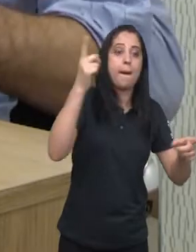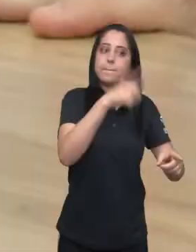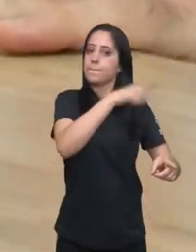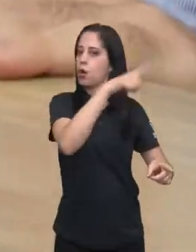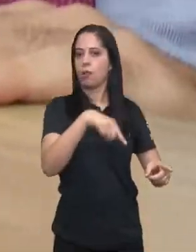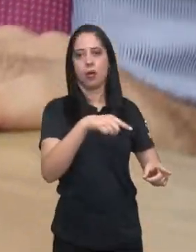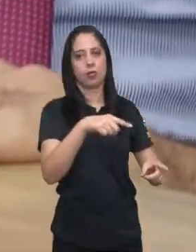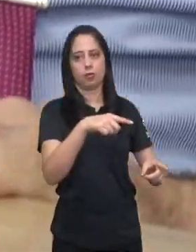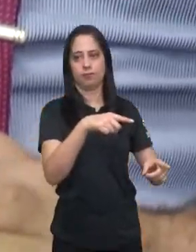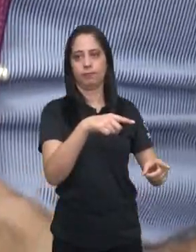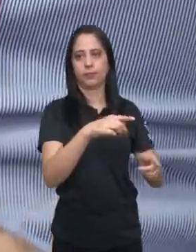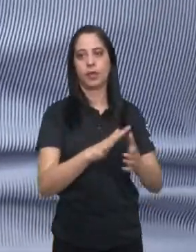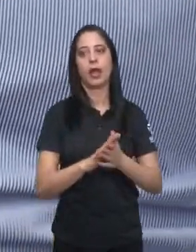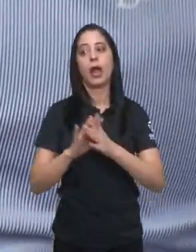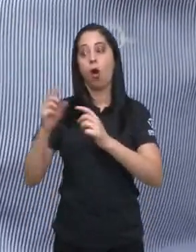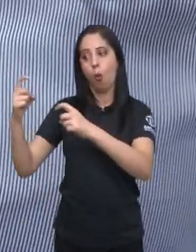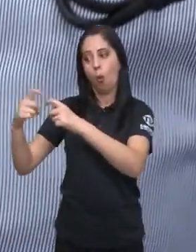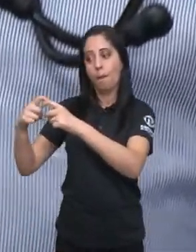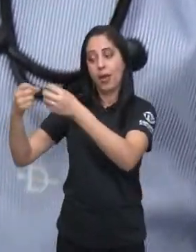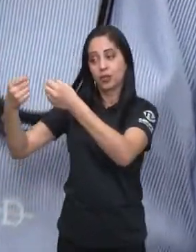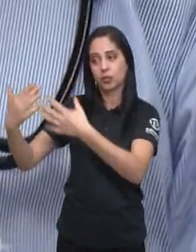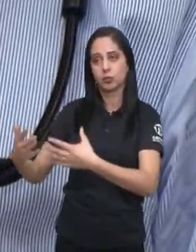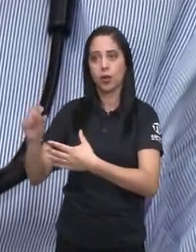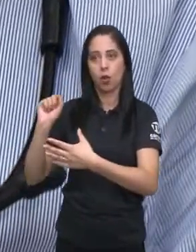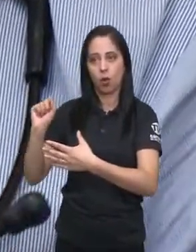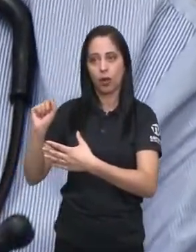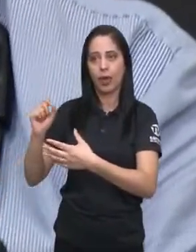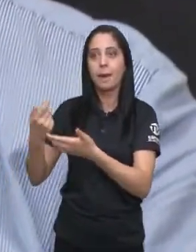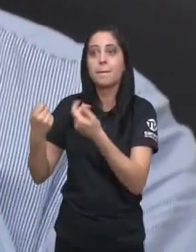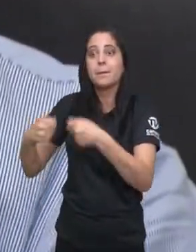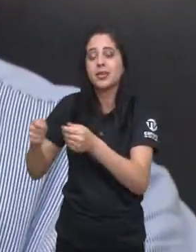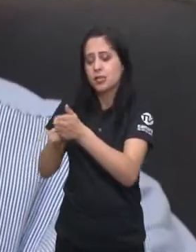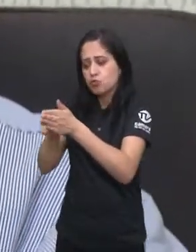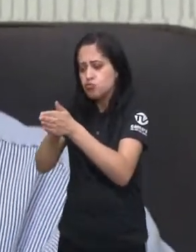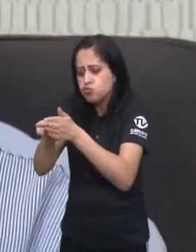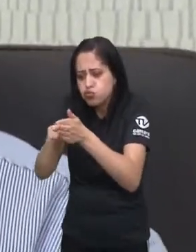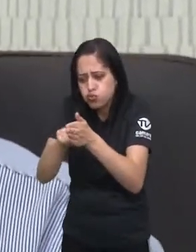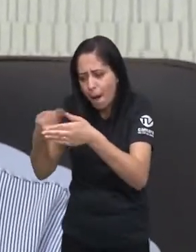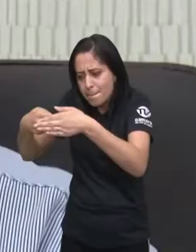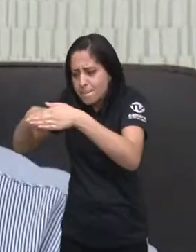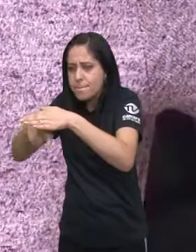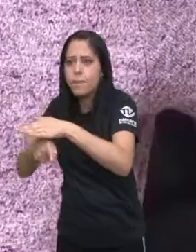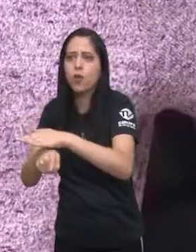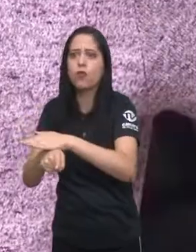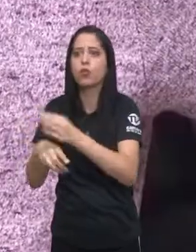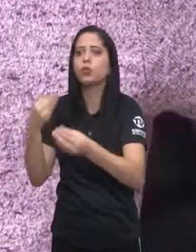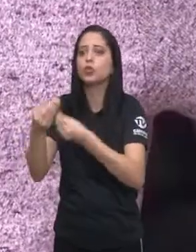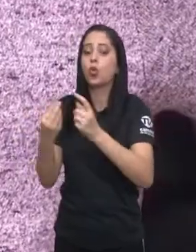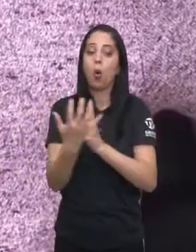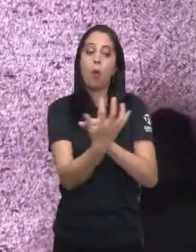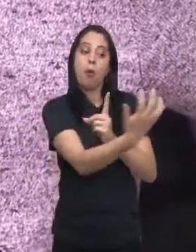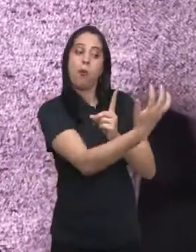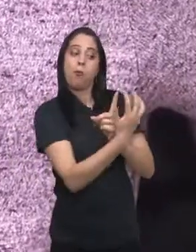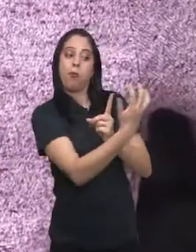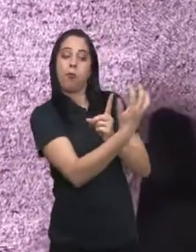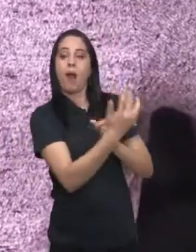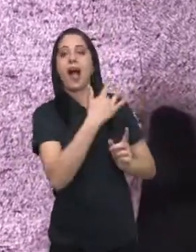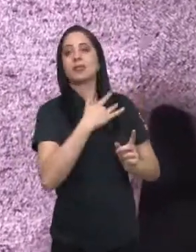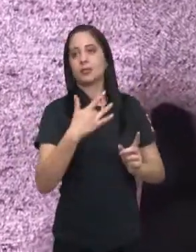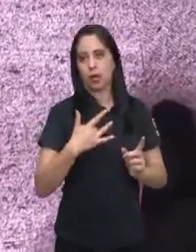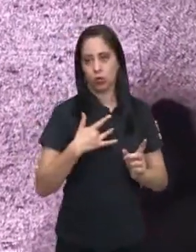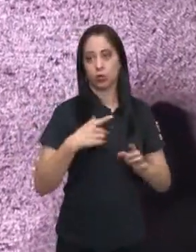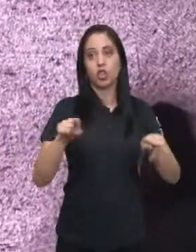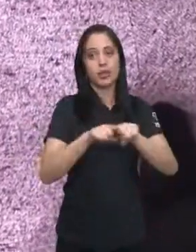ponto de é Ramiro é preciso estudos mais aprofundados sobre os impactos do cigarro eletrônico na saúde inclusive sobre as